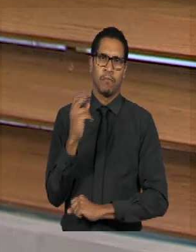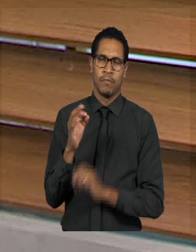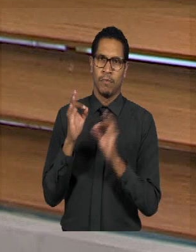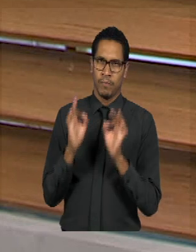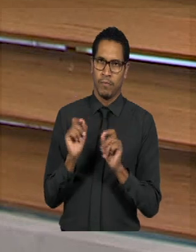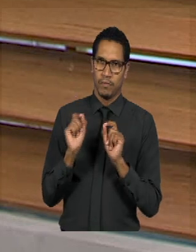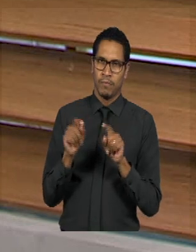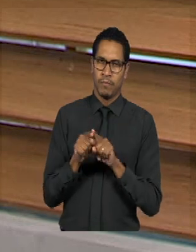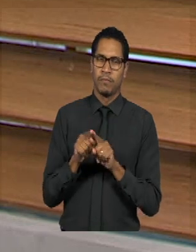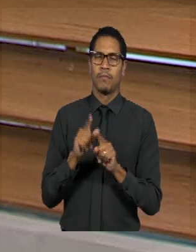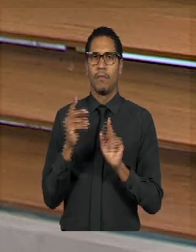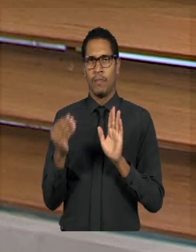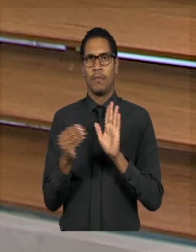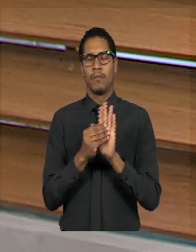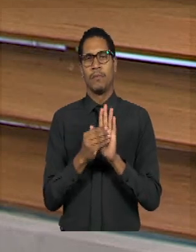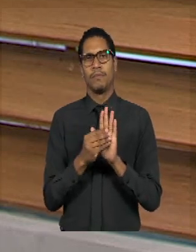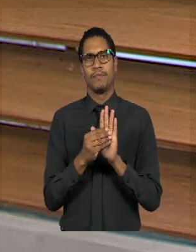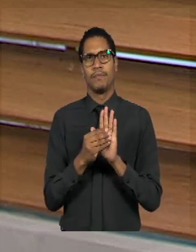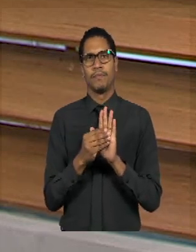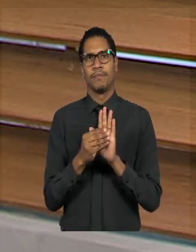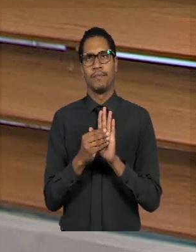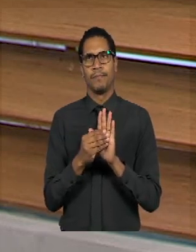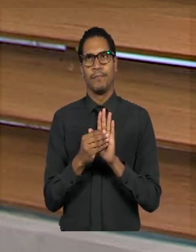onde inseriu como